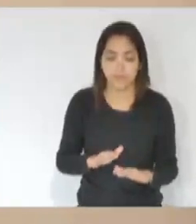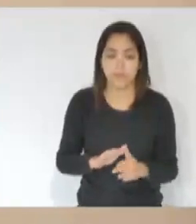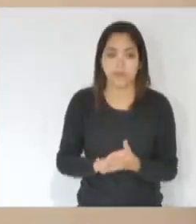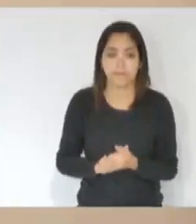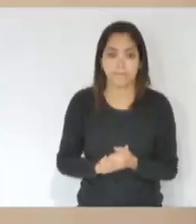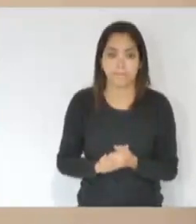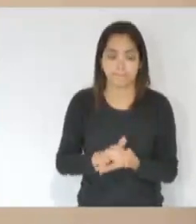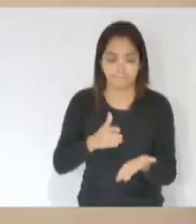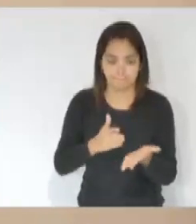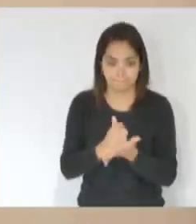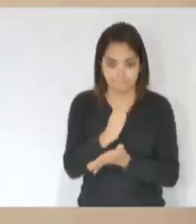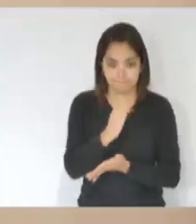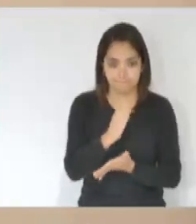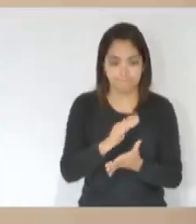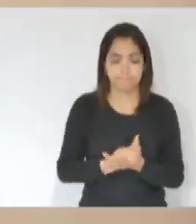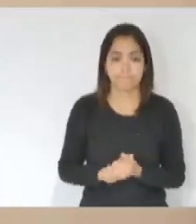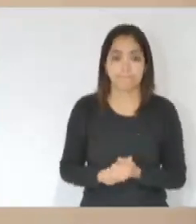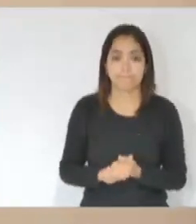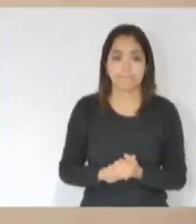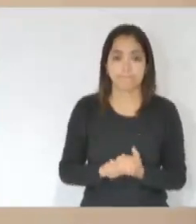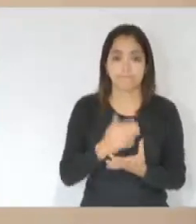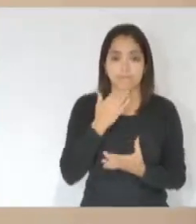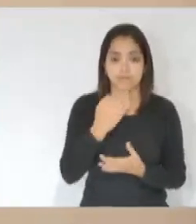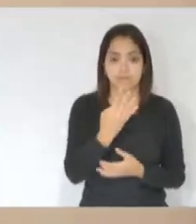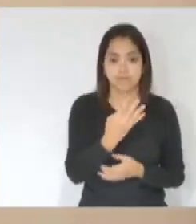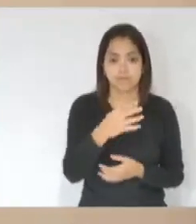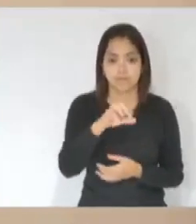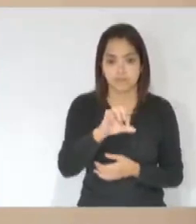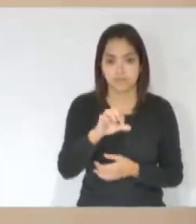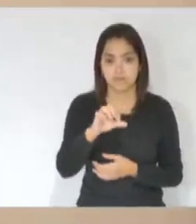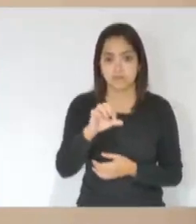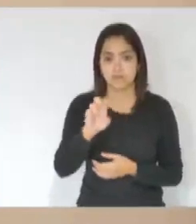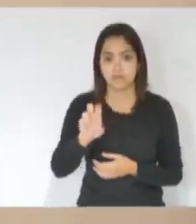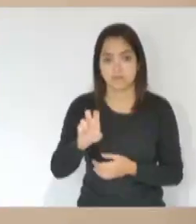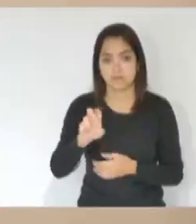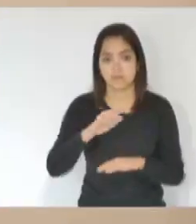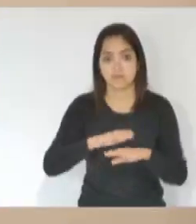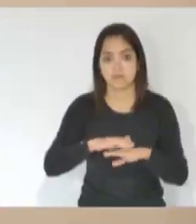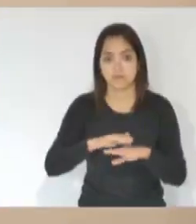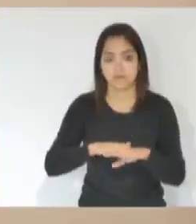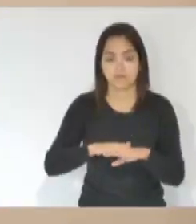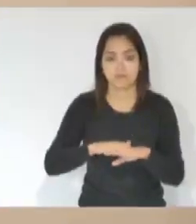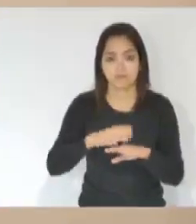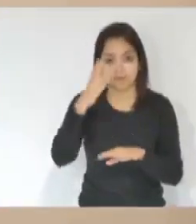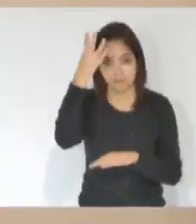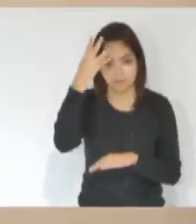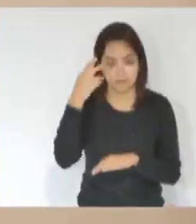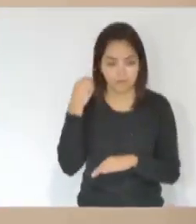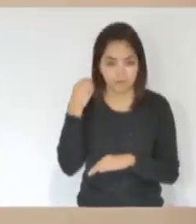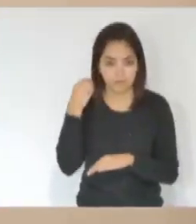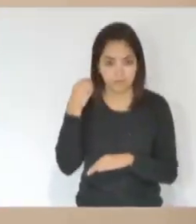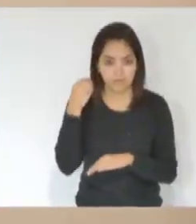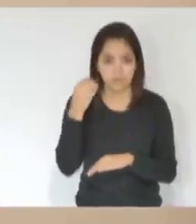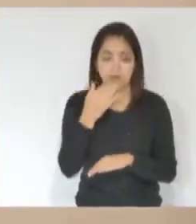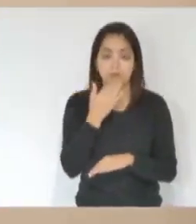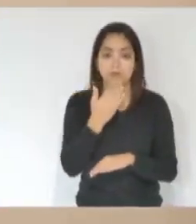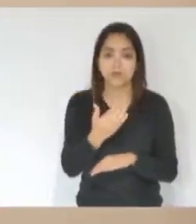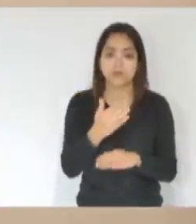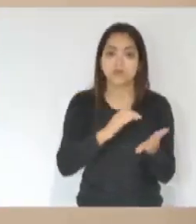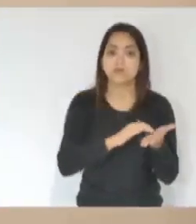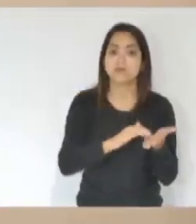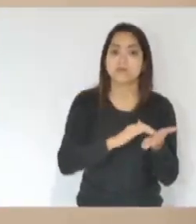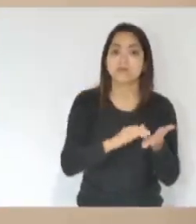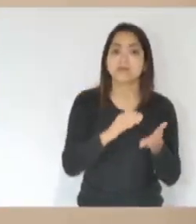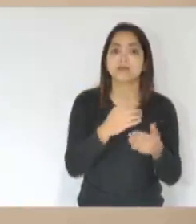encontram. Aprovado por unanimidade. Pedido de informação 495, autoria deputada Luciane Carminati, solicitando ao secretário da